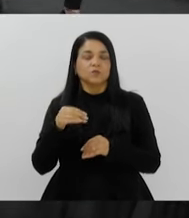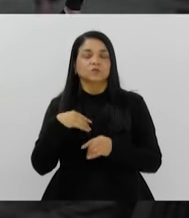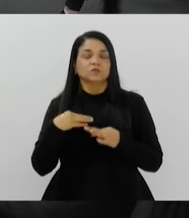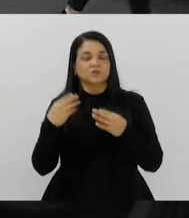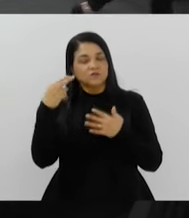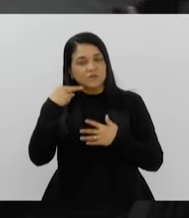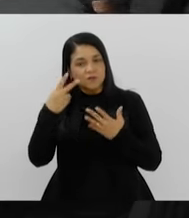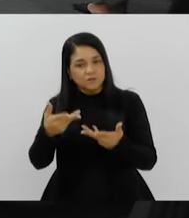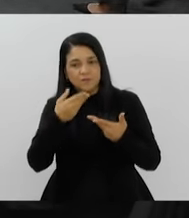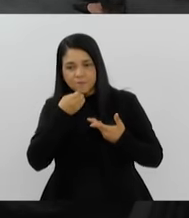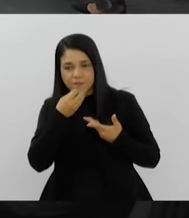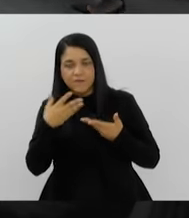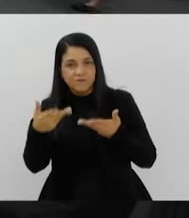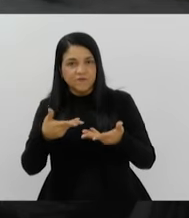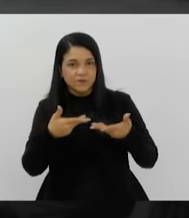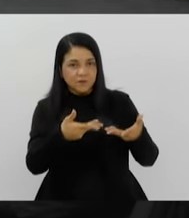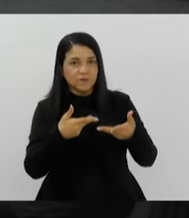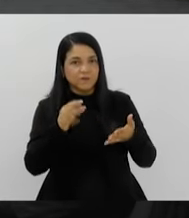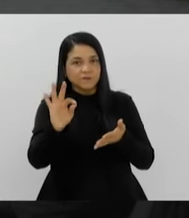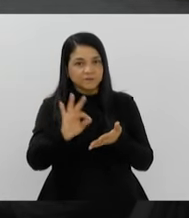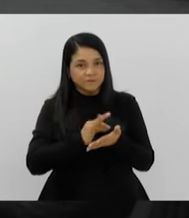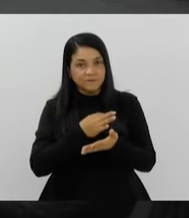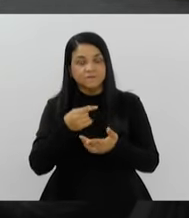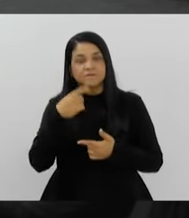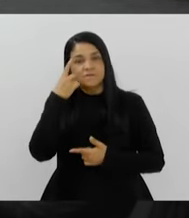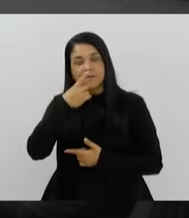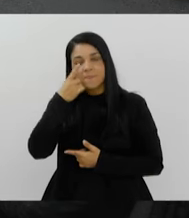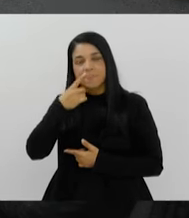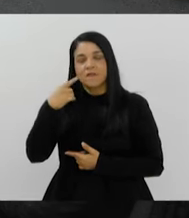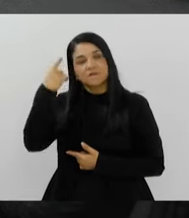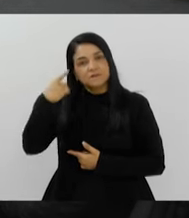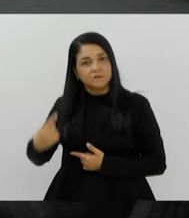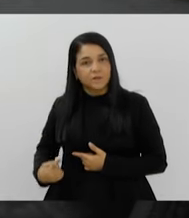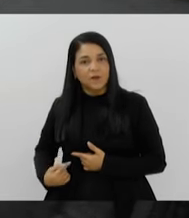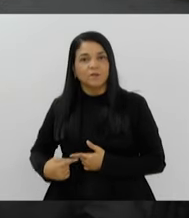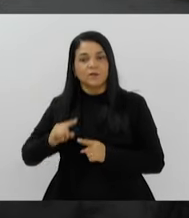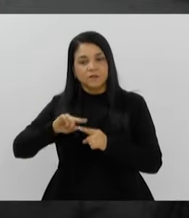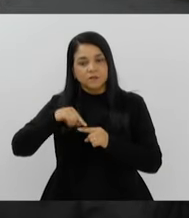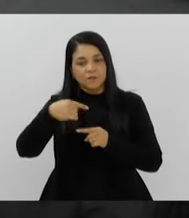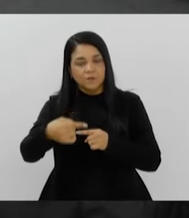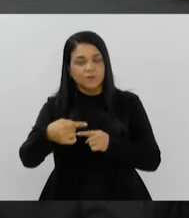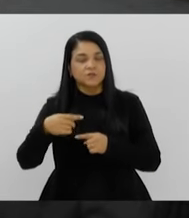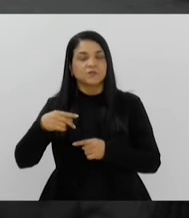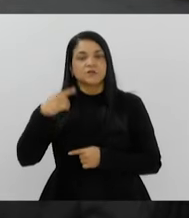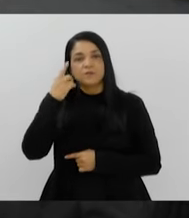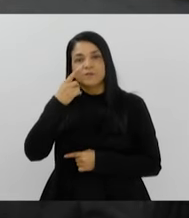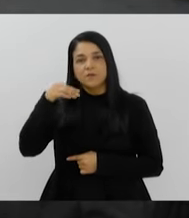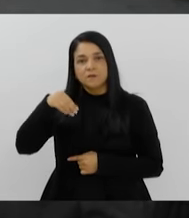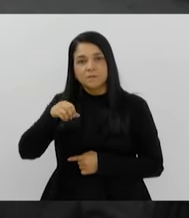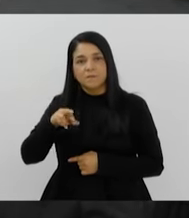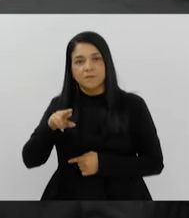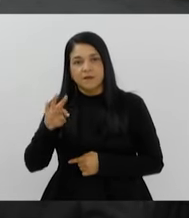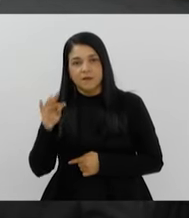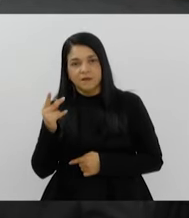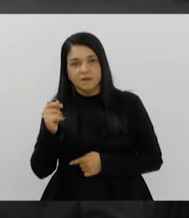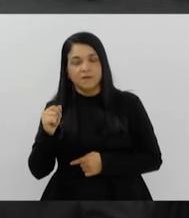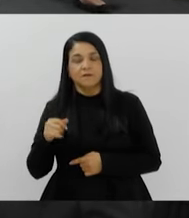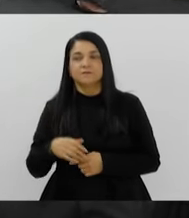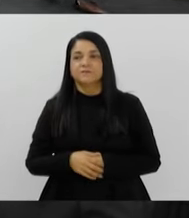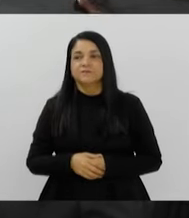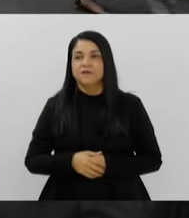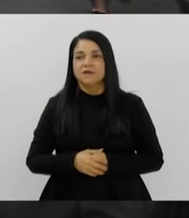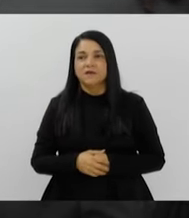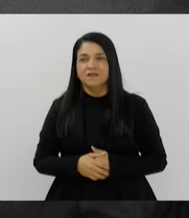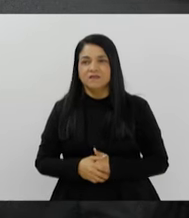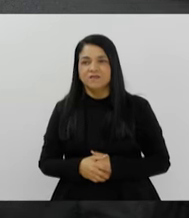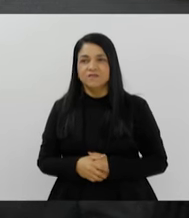vereadores. Próxima inscrita, Dani Balbi. Logo em seguida, é a deputada Marta. É a Marta, depois Dani Balbi.